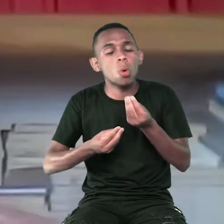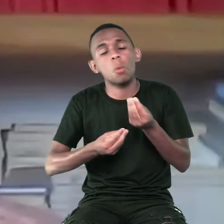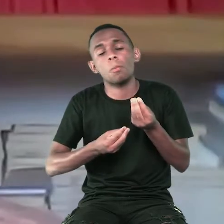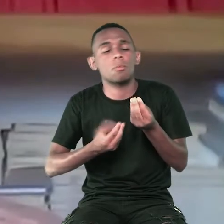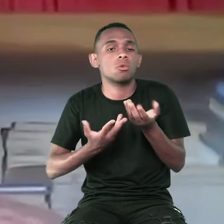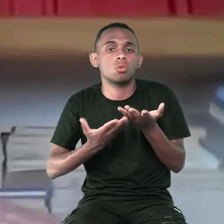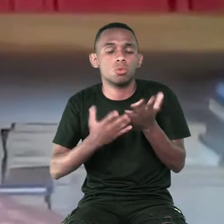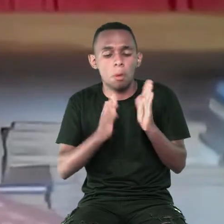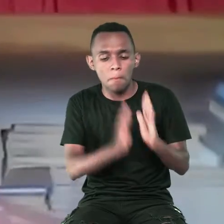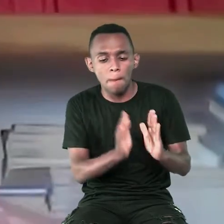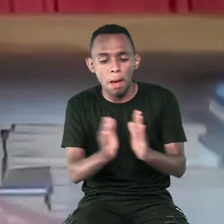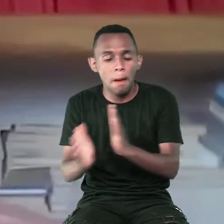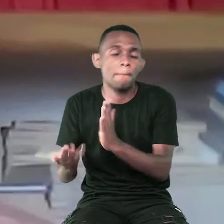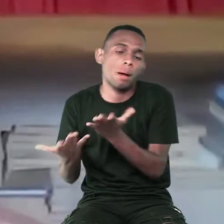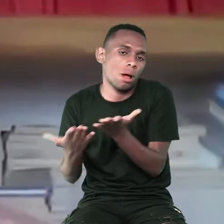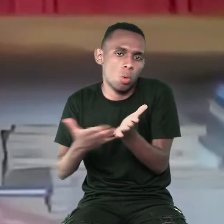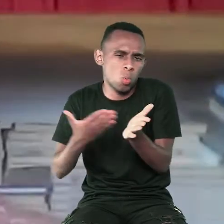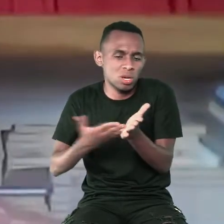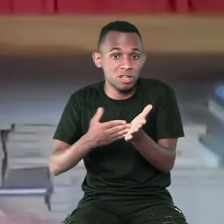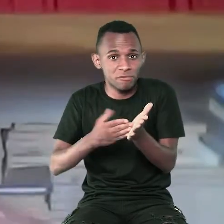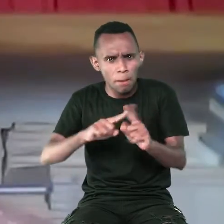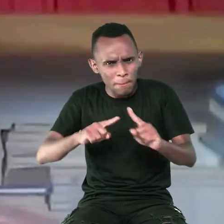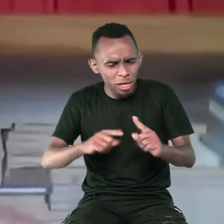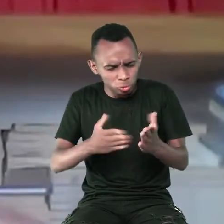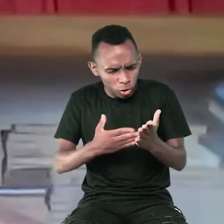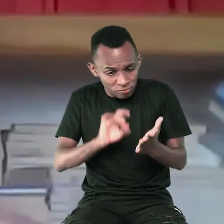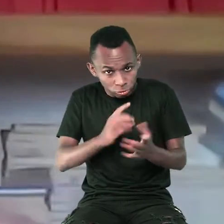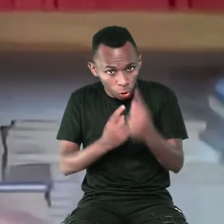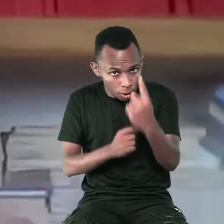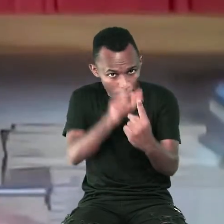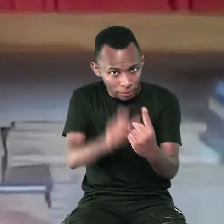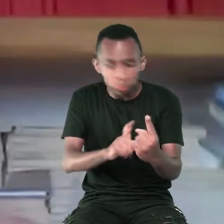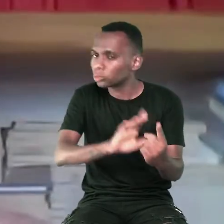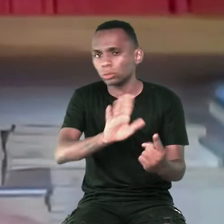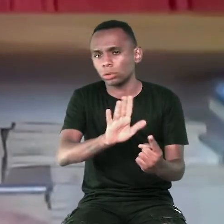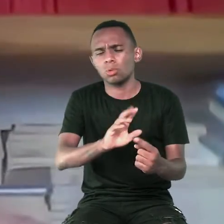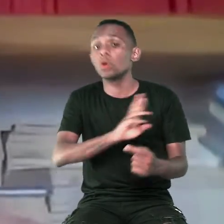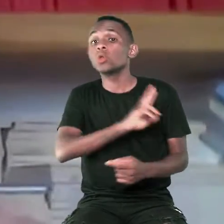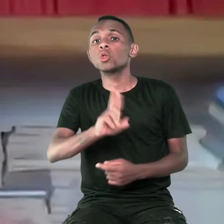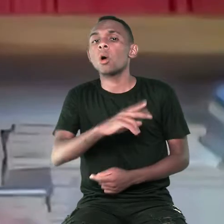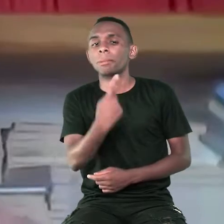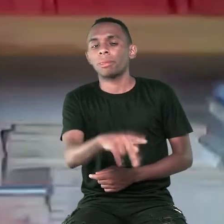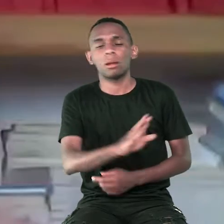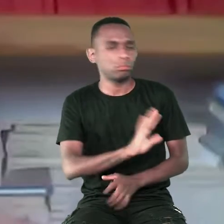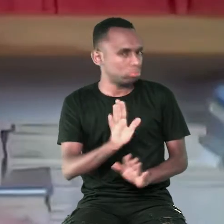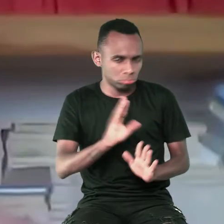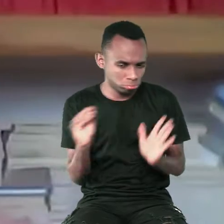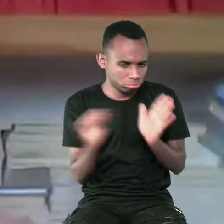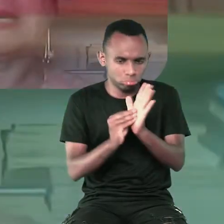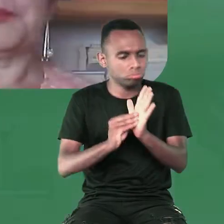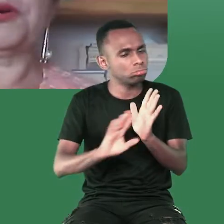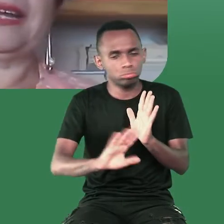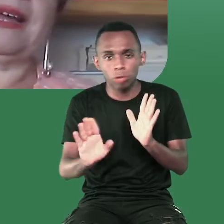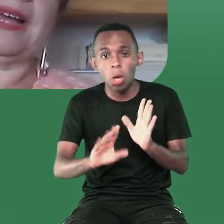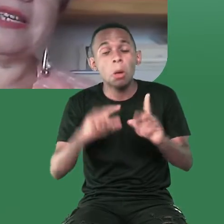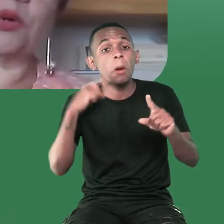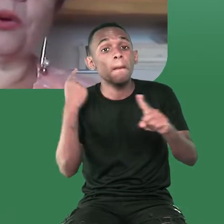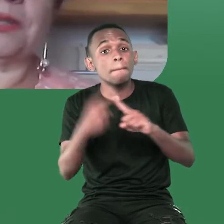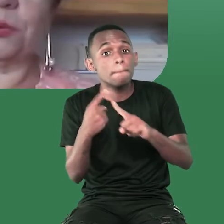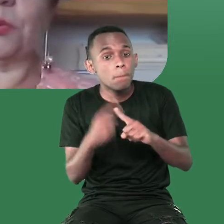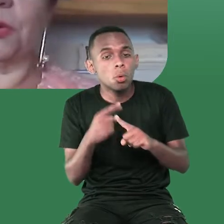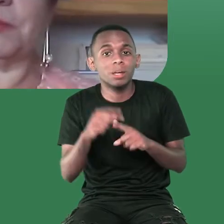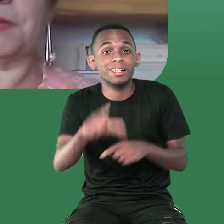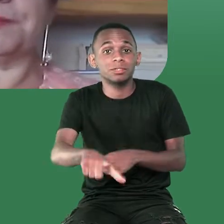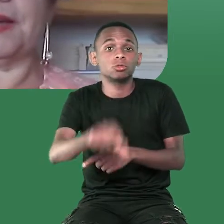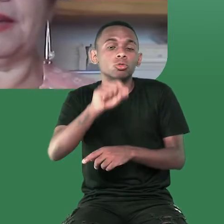livro. Mas o livro não é só essa menina. E aí a gente nem fala o nome dela, né, quando começa a falar do livro, porque a